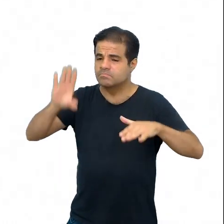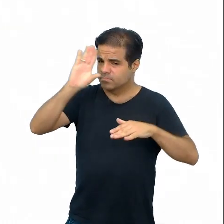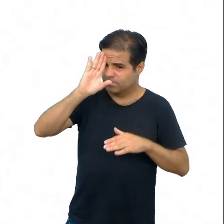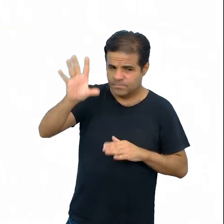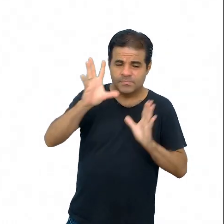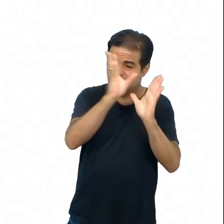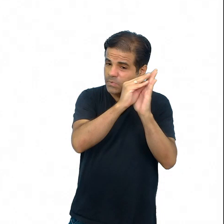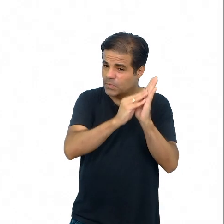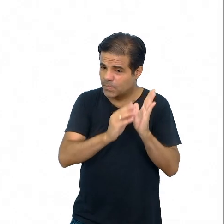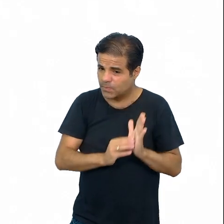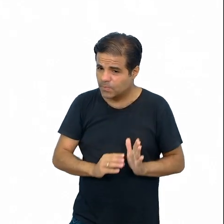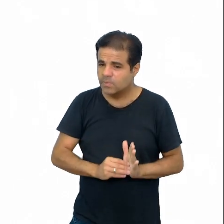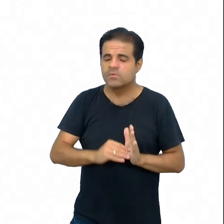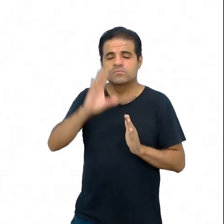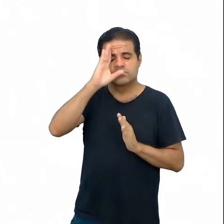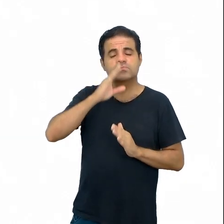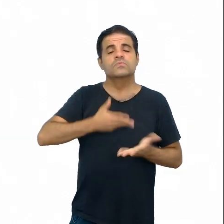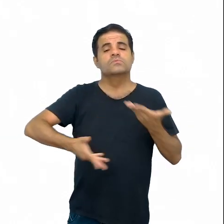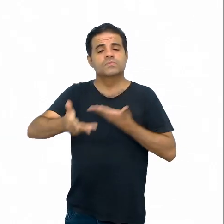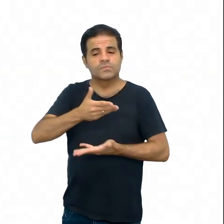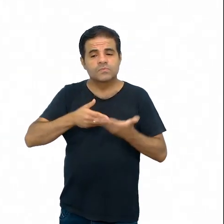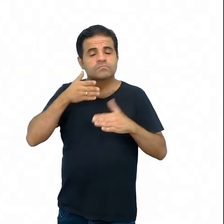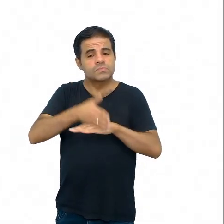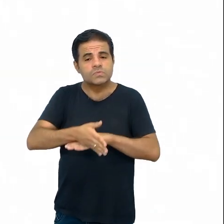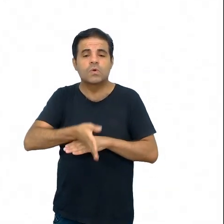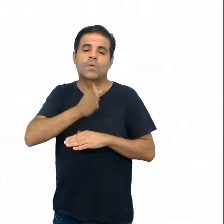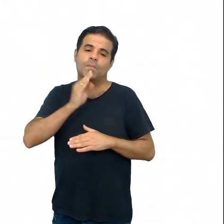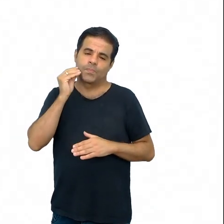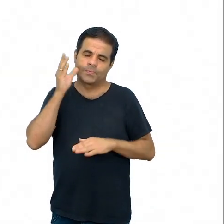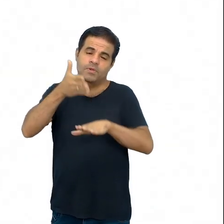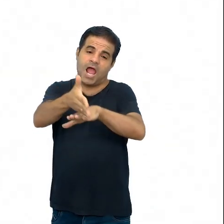principalmente quando são acionados